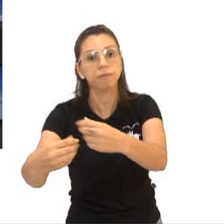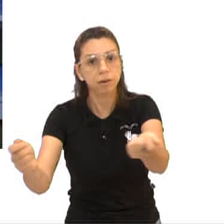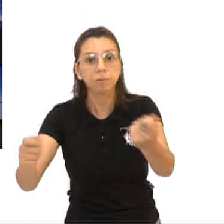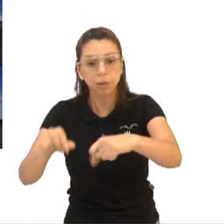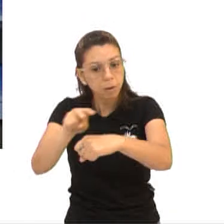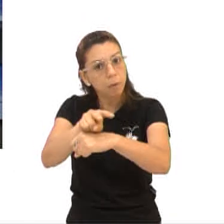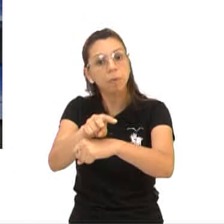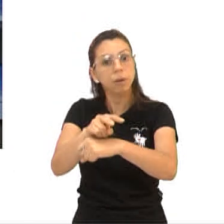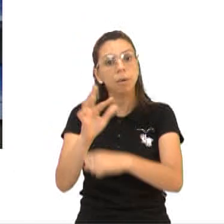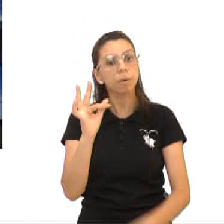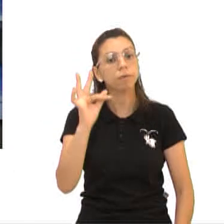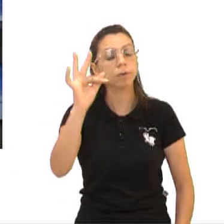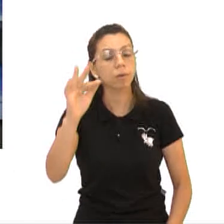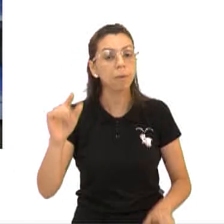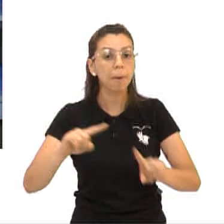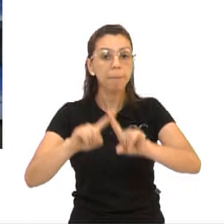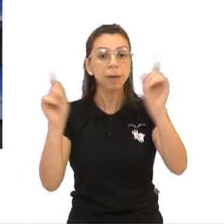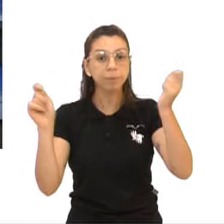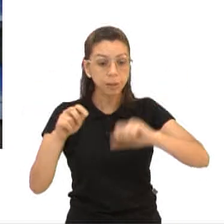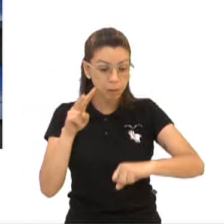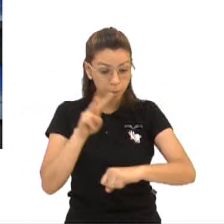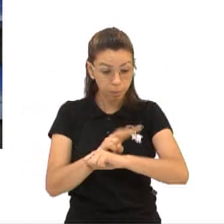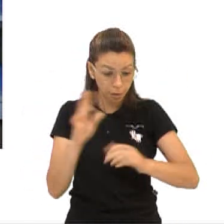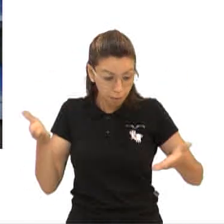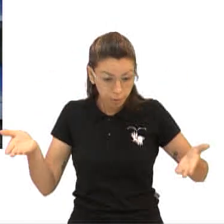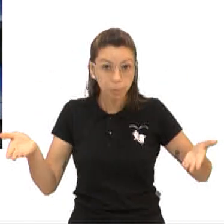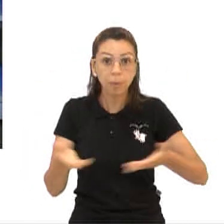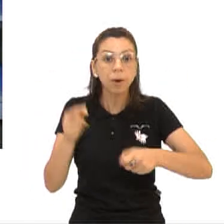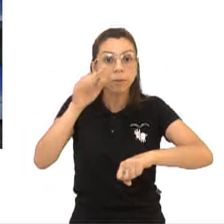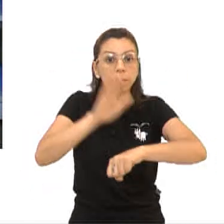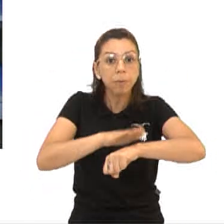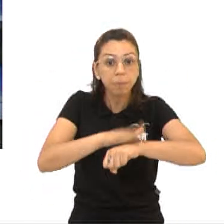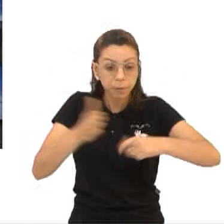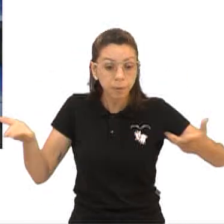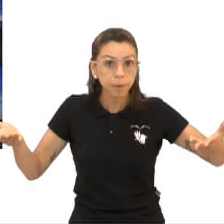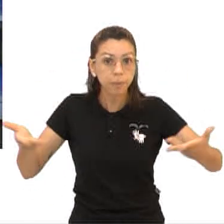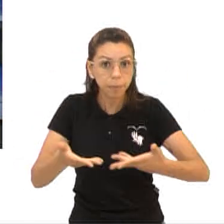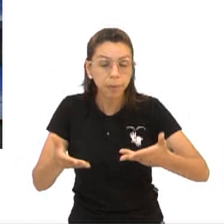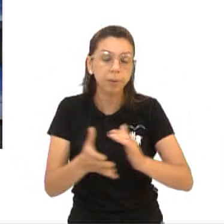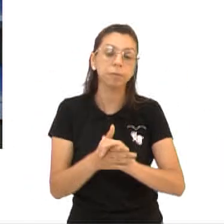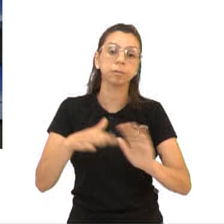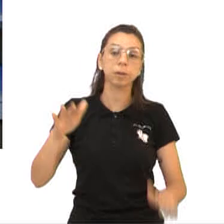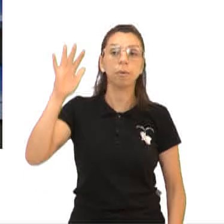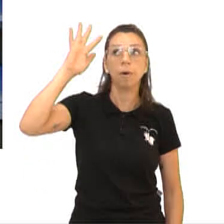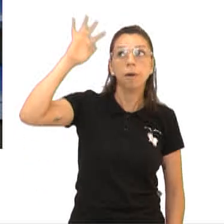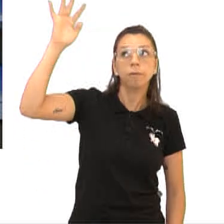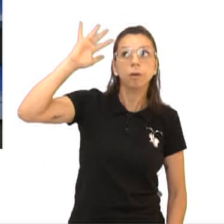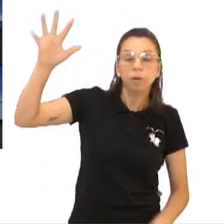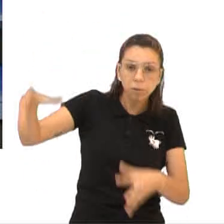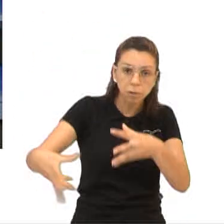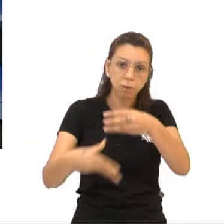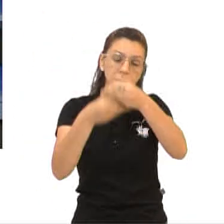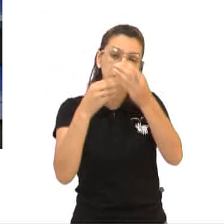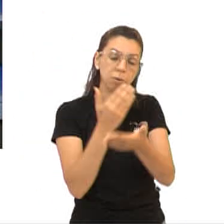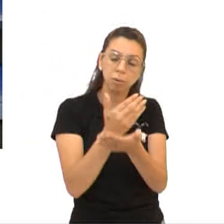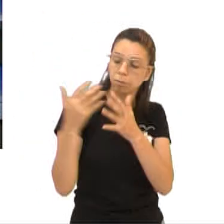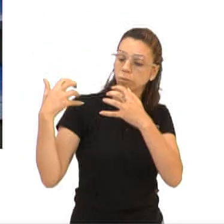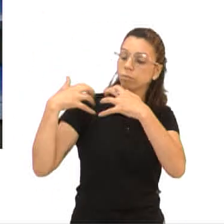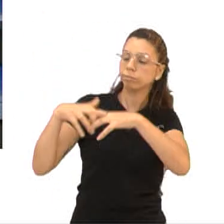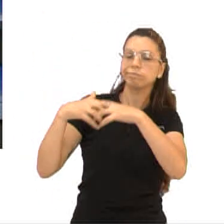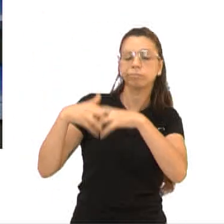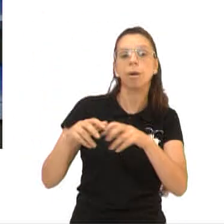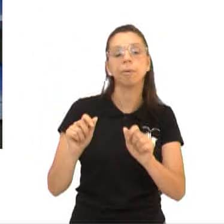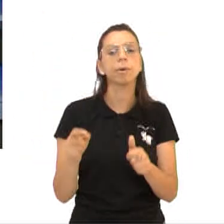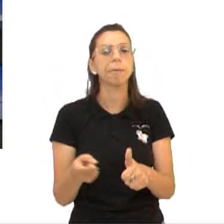para o momento de agora. Então, a contribuição da filosofia é nós começarmos a reflexão. Quem eu